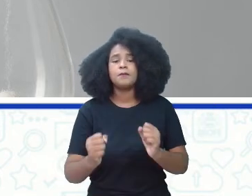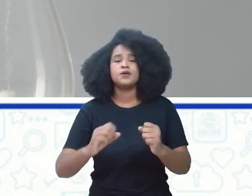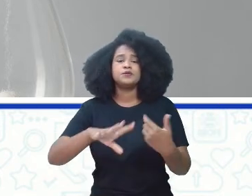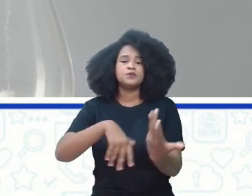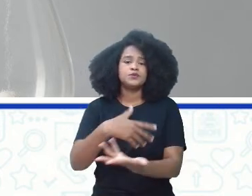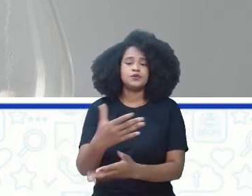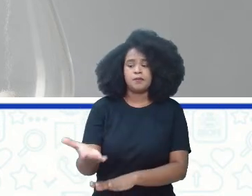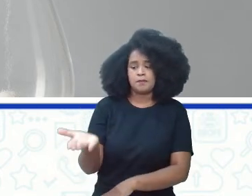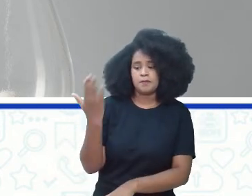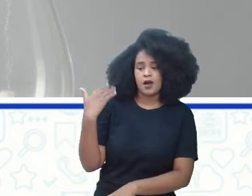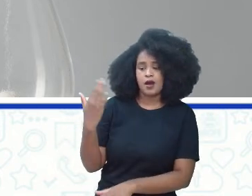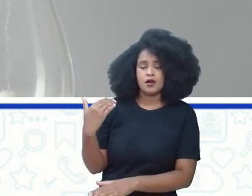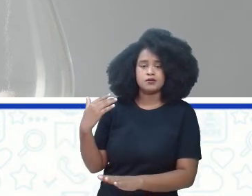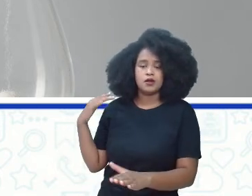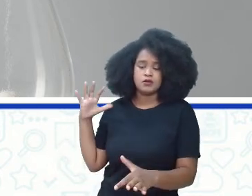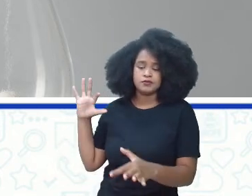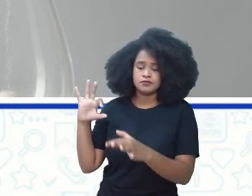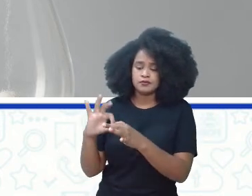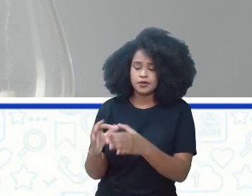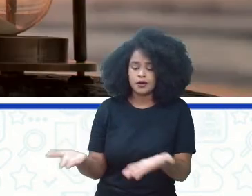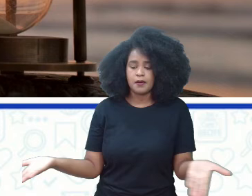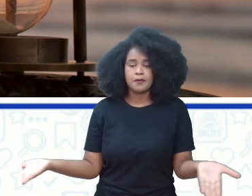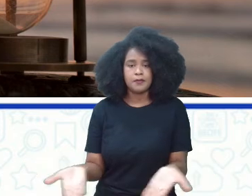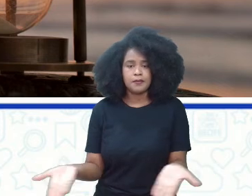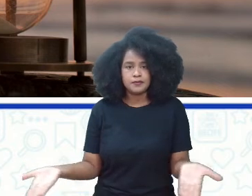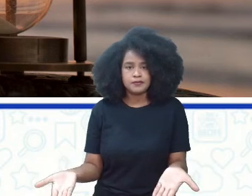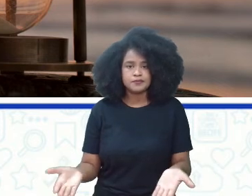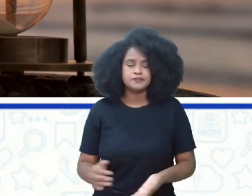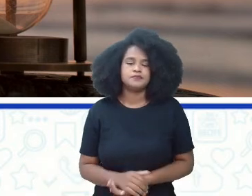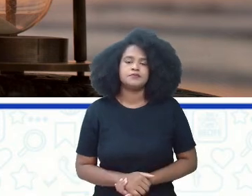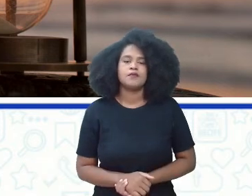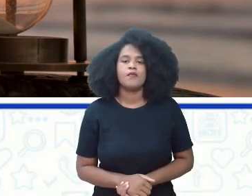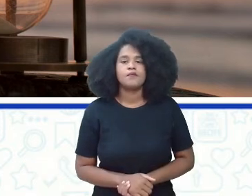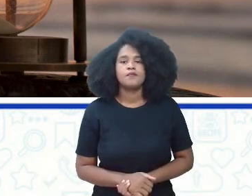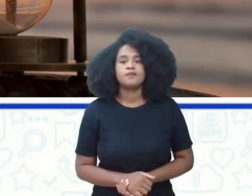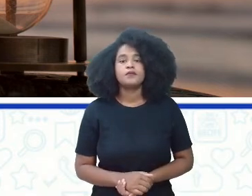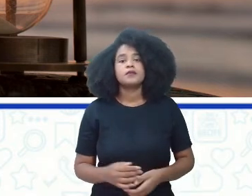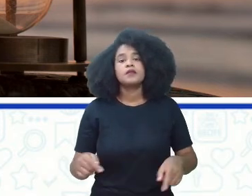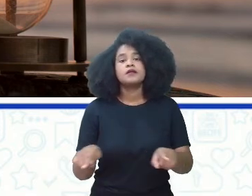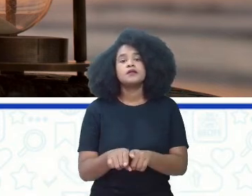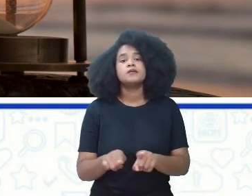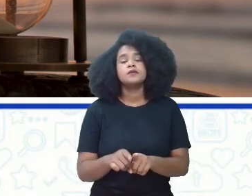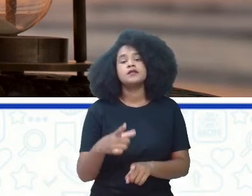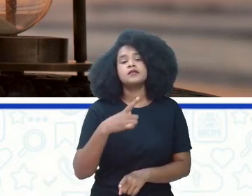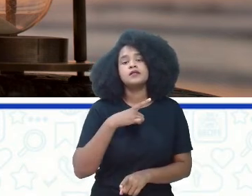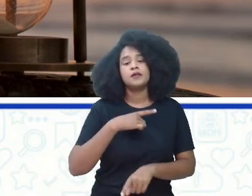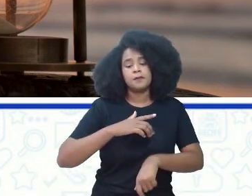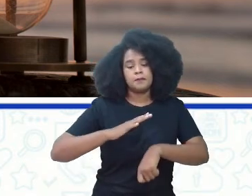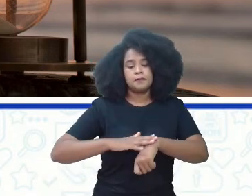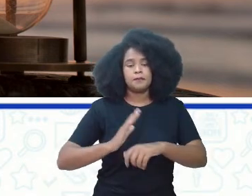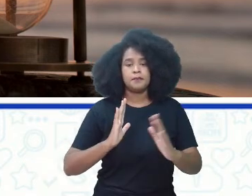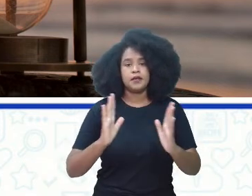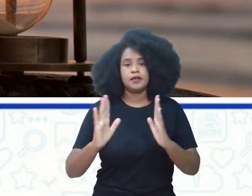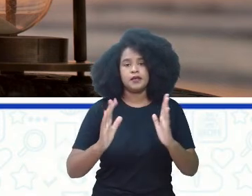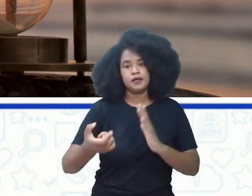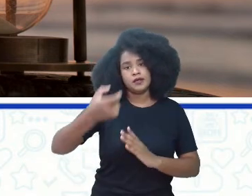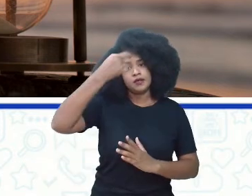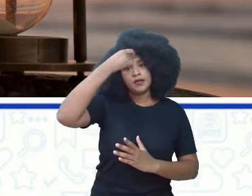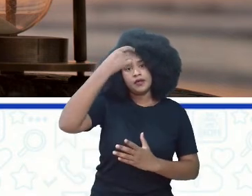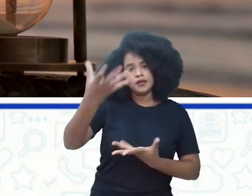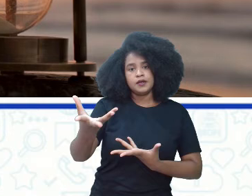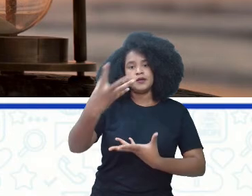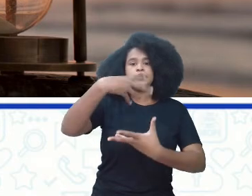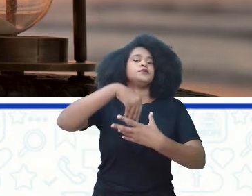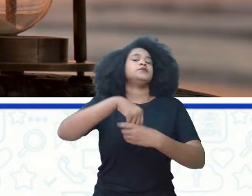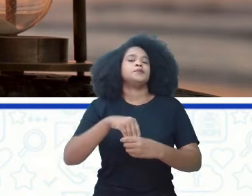misturar, não é? O presente e o passado. Há também o tempo psicológico, isso é importante,